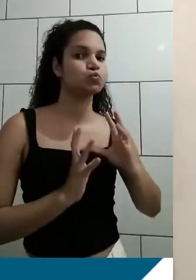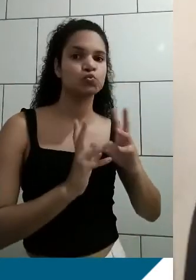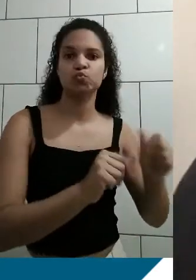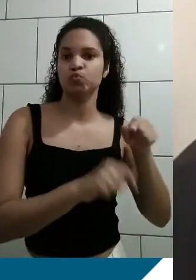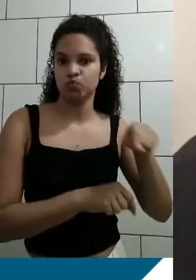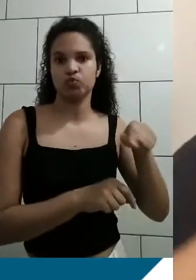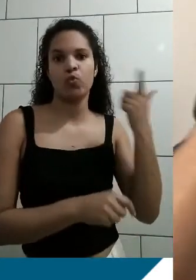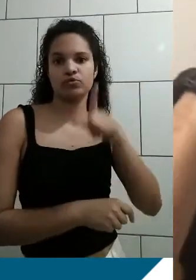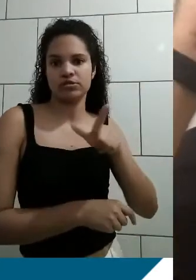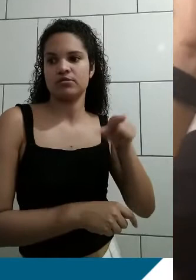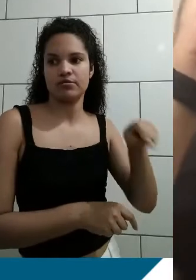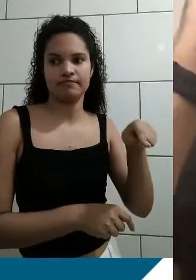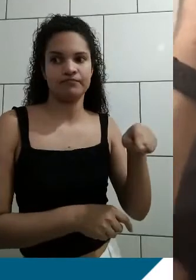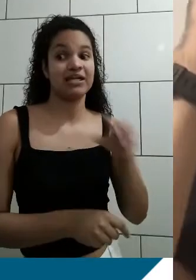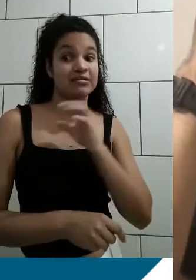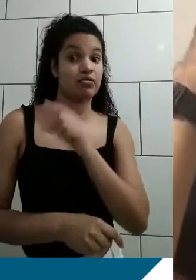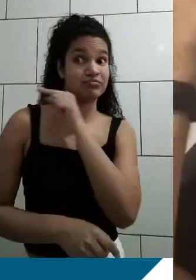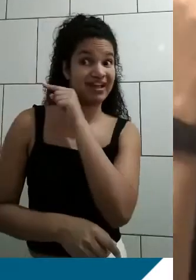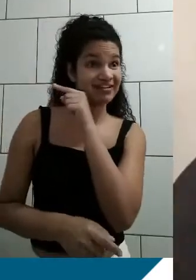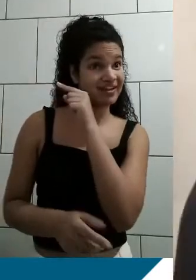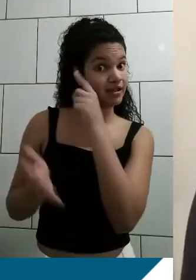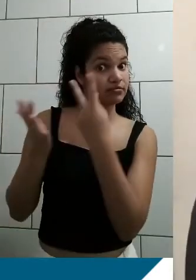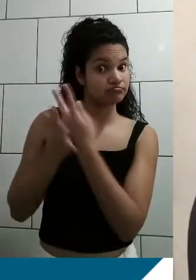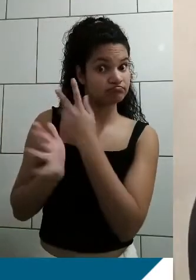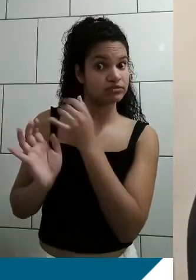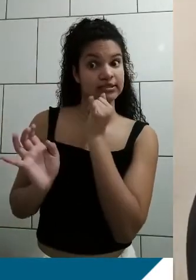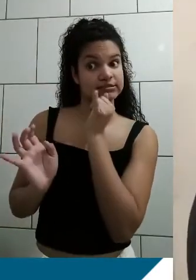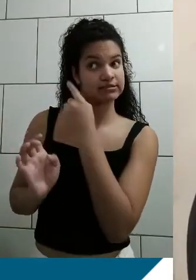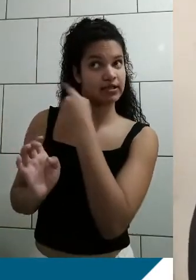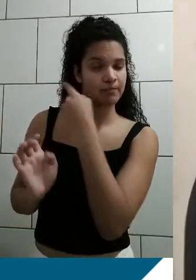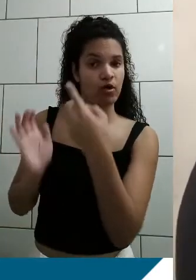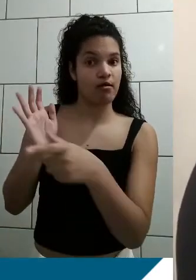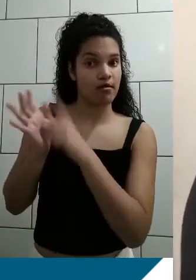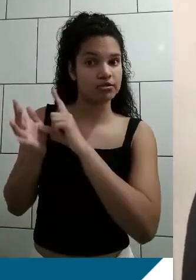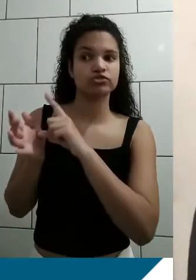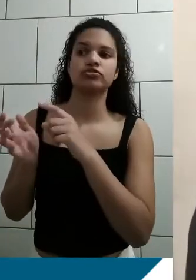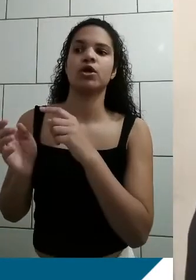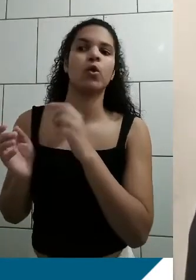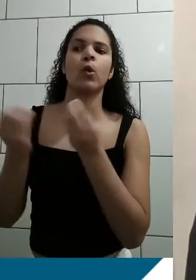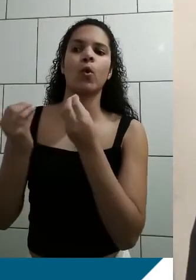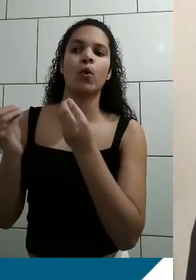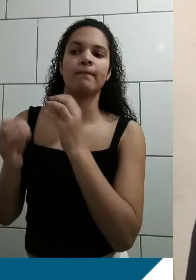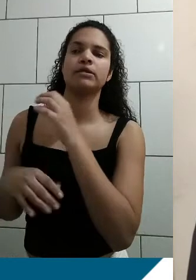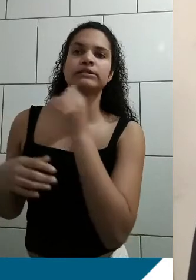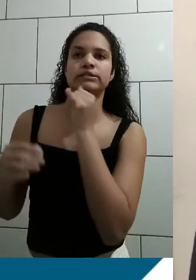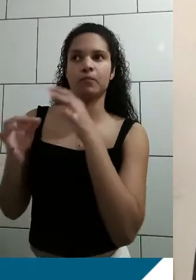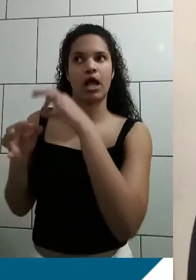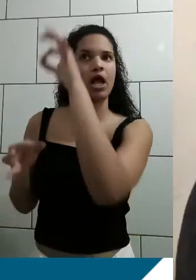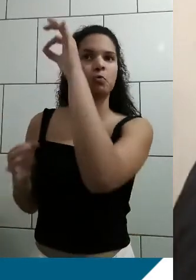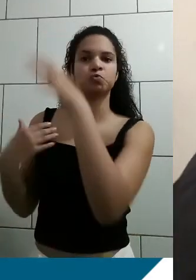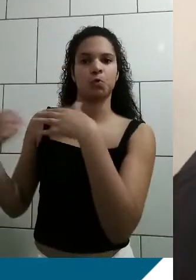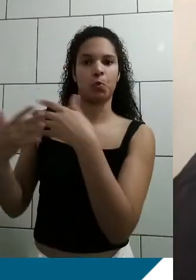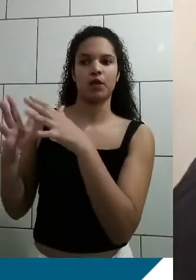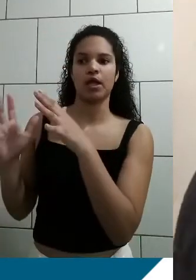energia mecânica, né? Então se eu só estou a uma certa altura e estou parado, eu não tenho energia cinética, eu só tenho energia potencial. Então, eu